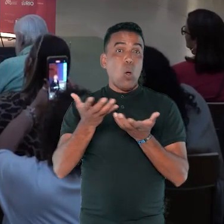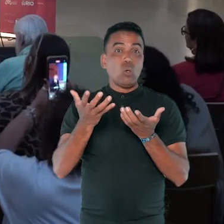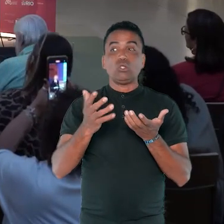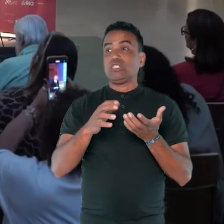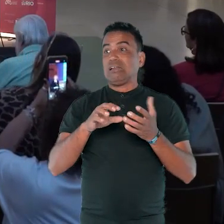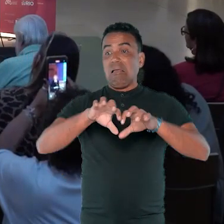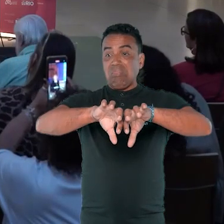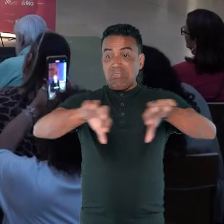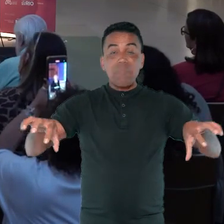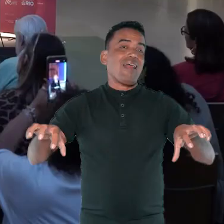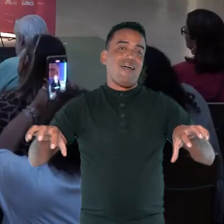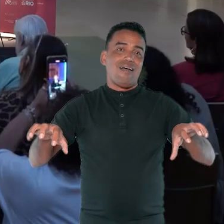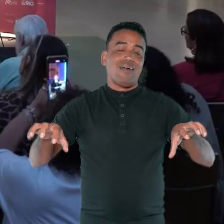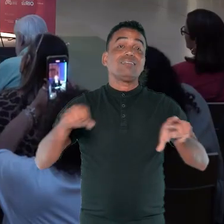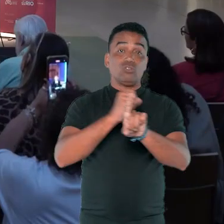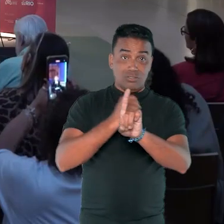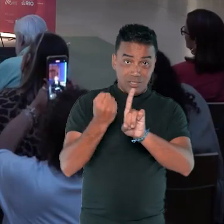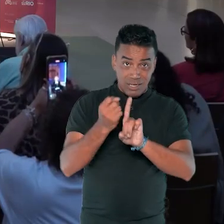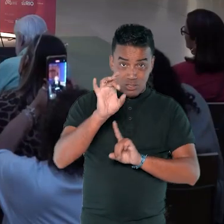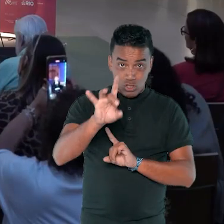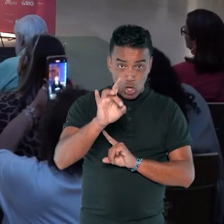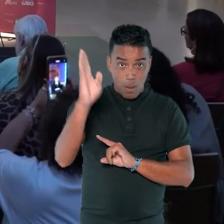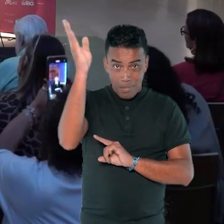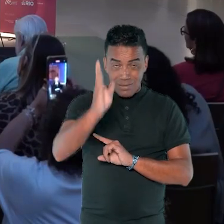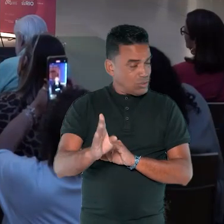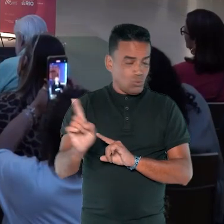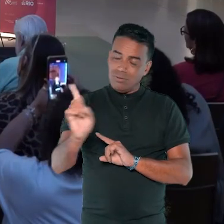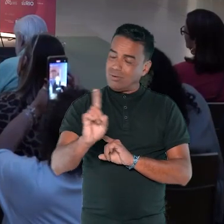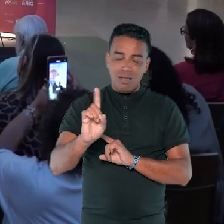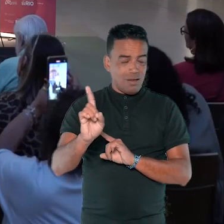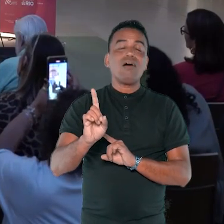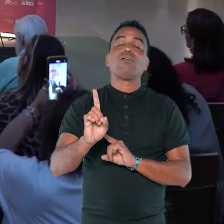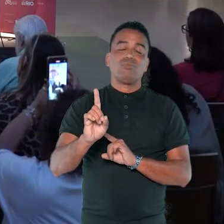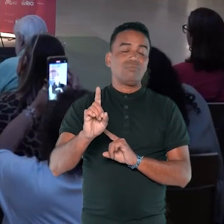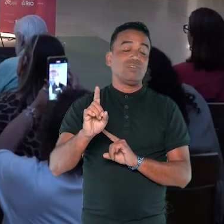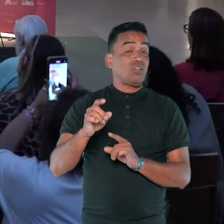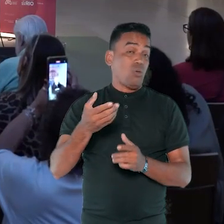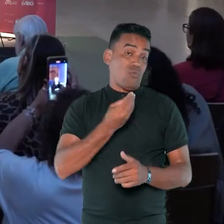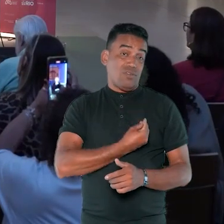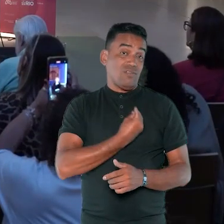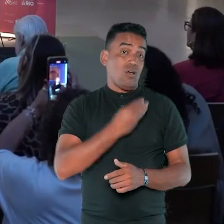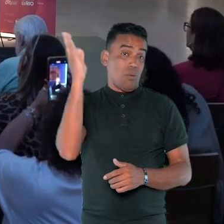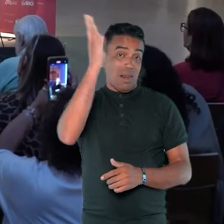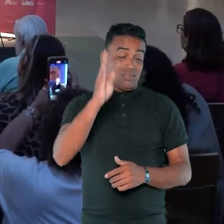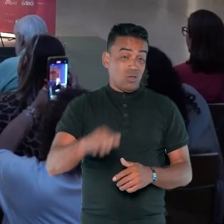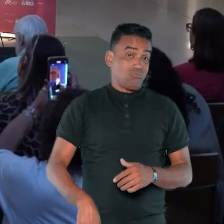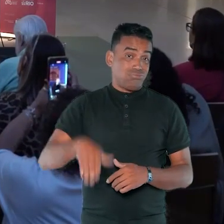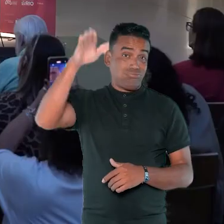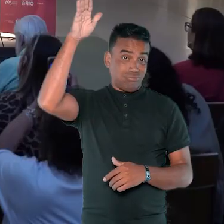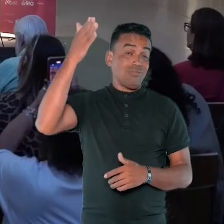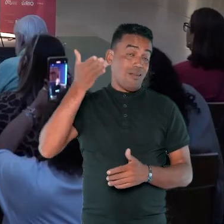brasileira. Não é só na brasileira, mas eu sou brasileira e, portanto, falo primeiro do que vivo e do que experimento todo